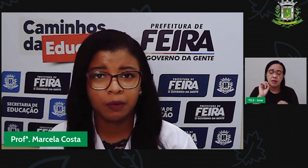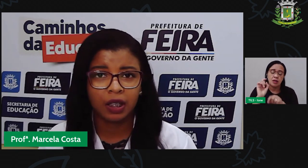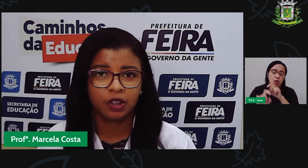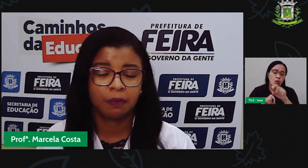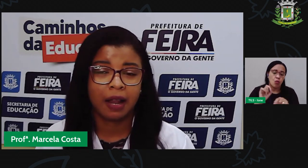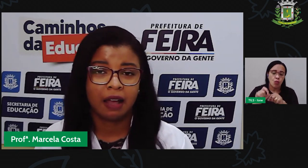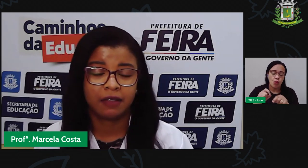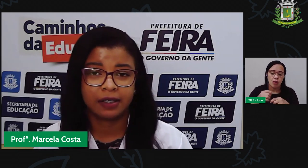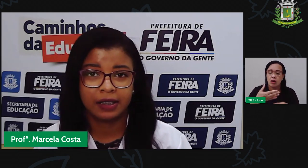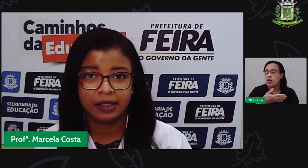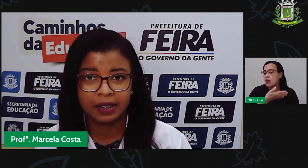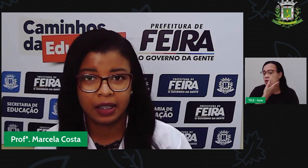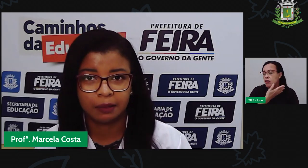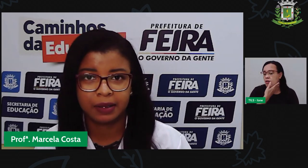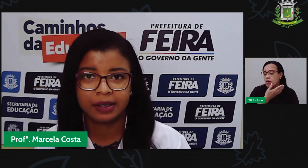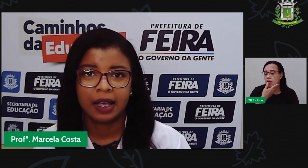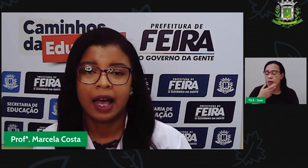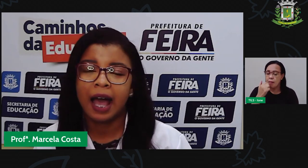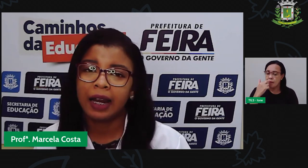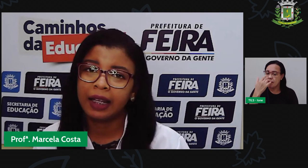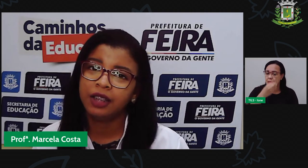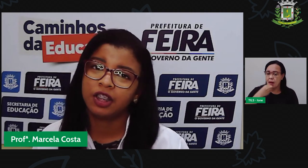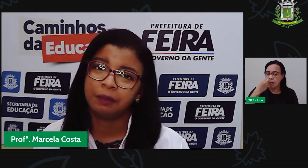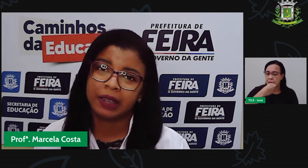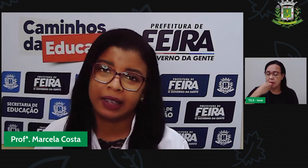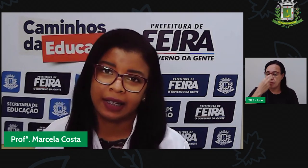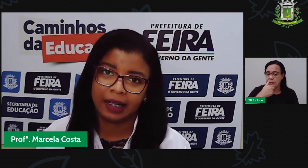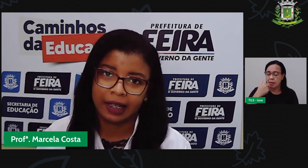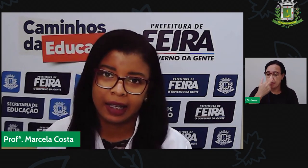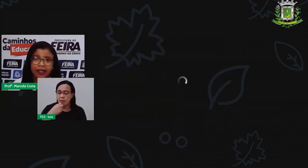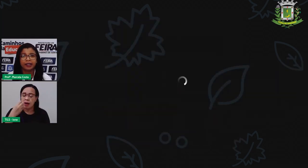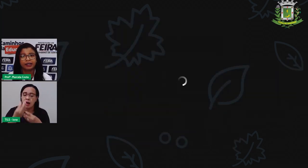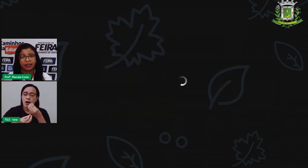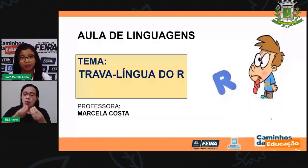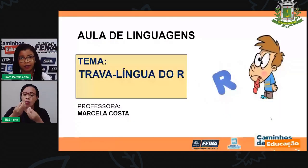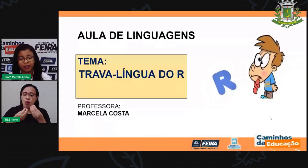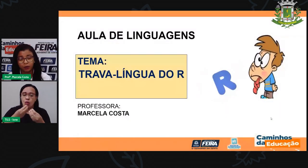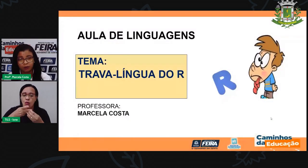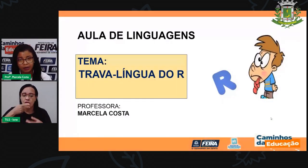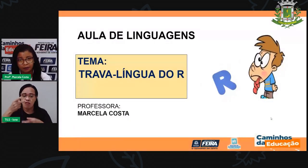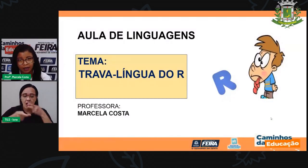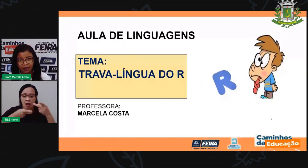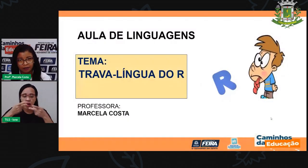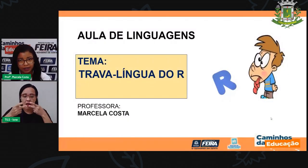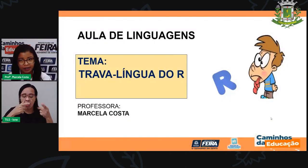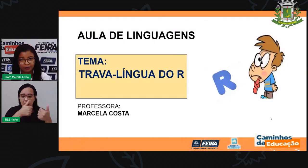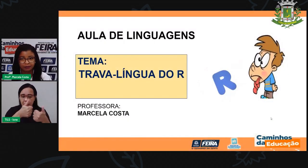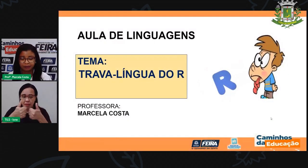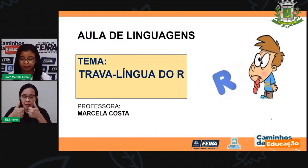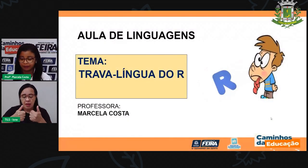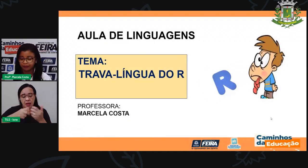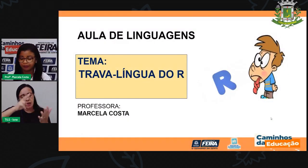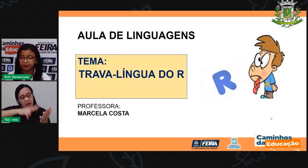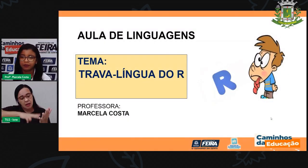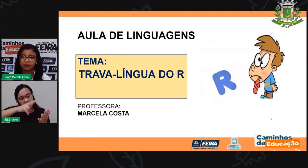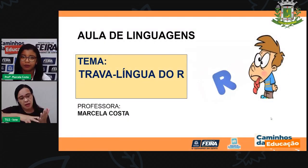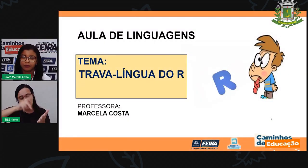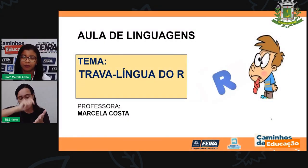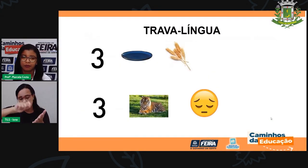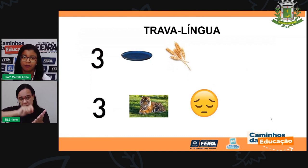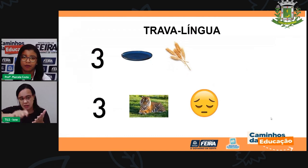moralmente palavra de sílaba além de aprender a ler e escrever algumas palavras